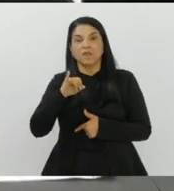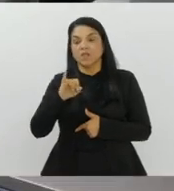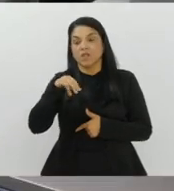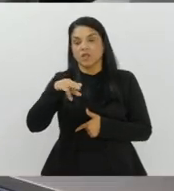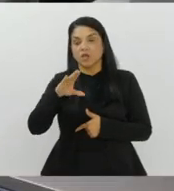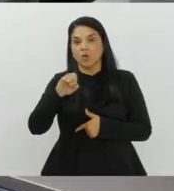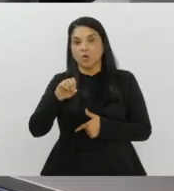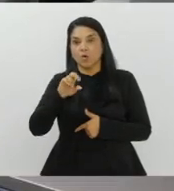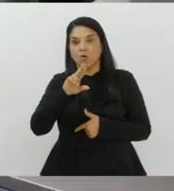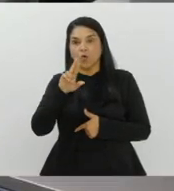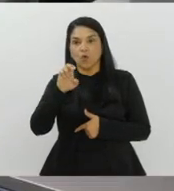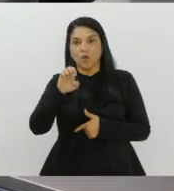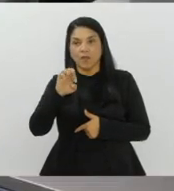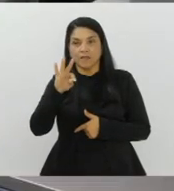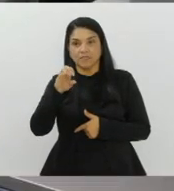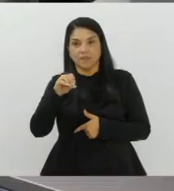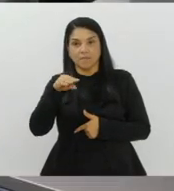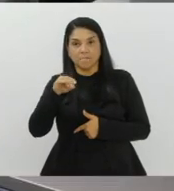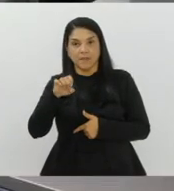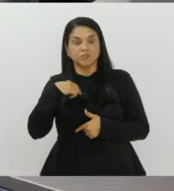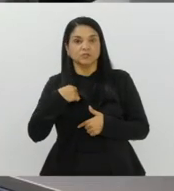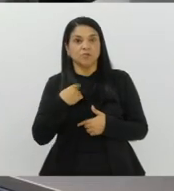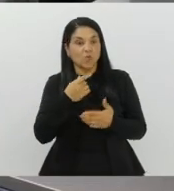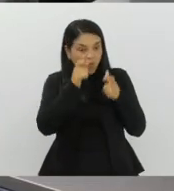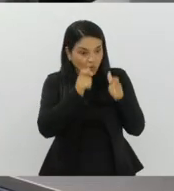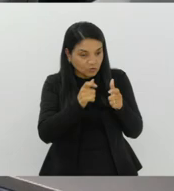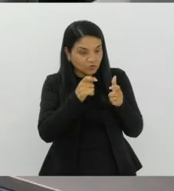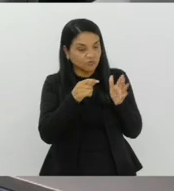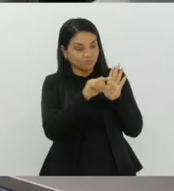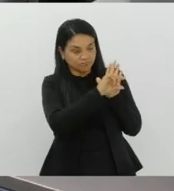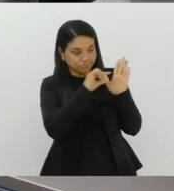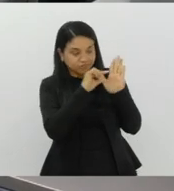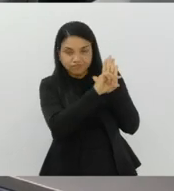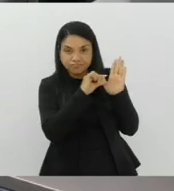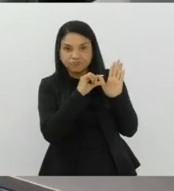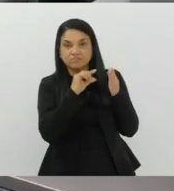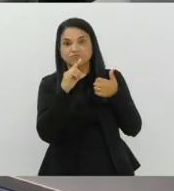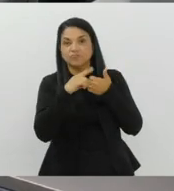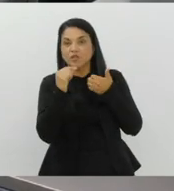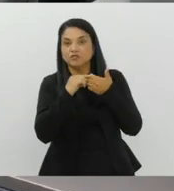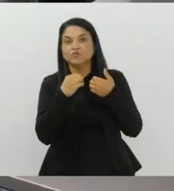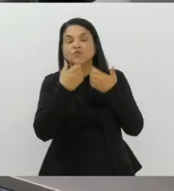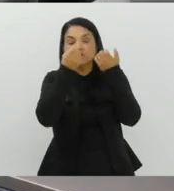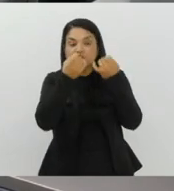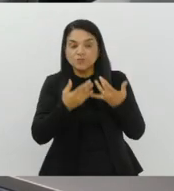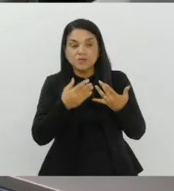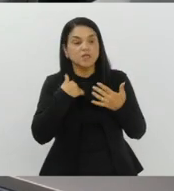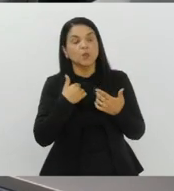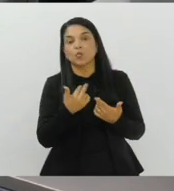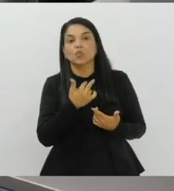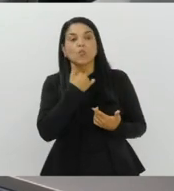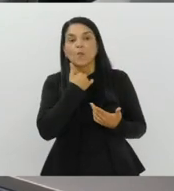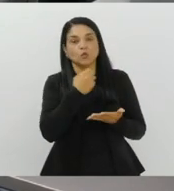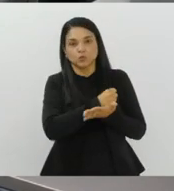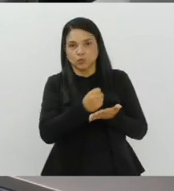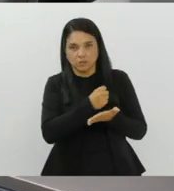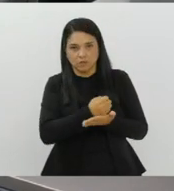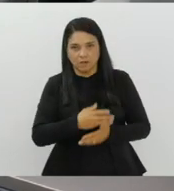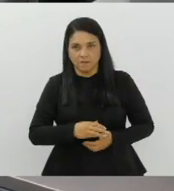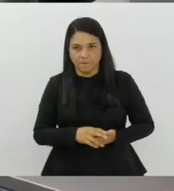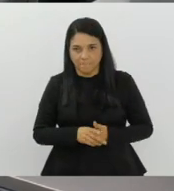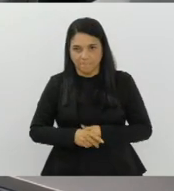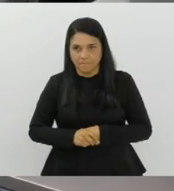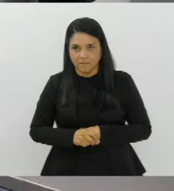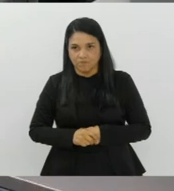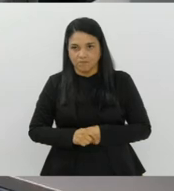Onde está incorretamente? Onde diz que eu não posso contratar, presidente? Mas está onde, dizendo que não, pode onde, ser feito? Onde diz que eu não posso contratar? E